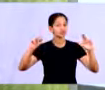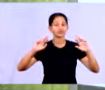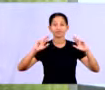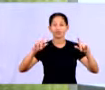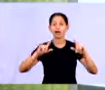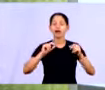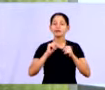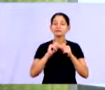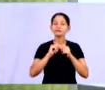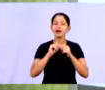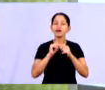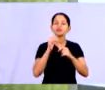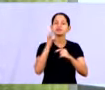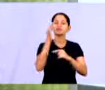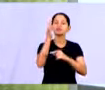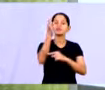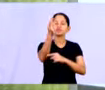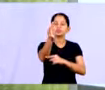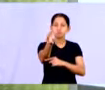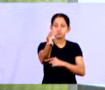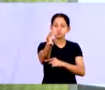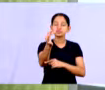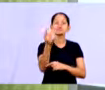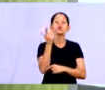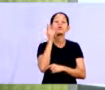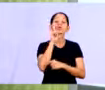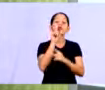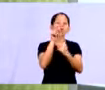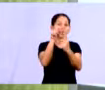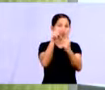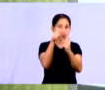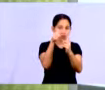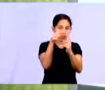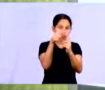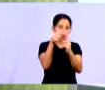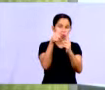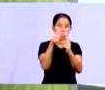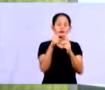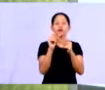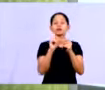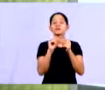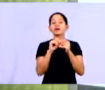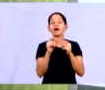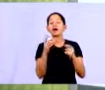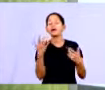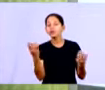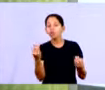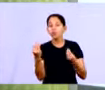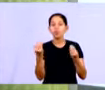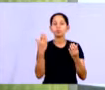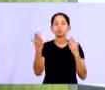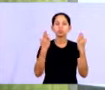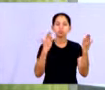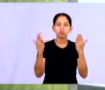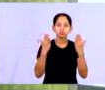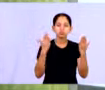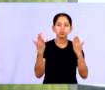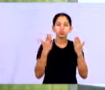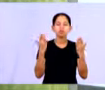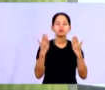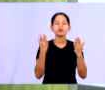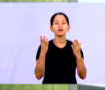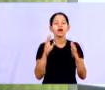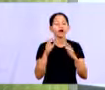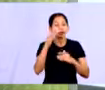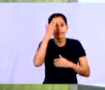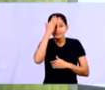uma projeção certa e bem organizada, voltada para uma questão futura e com um pé bastante no